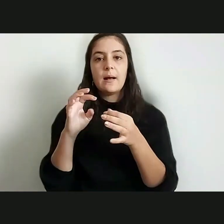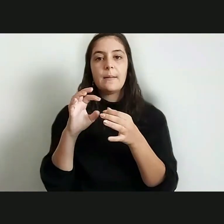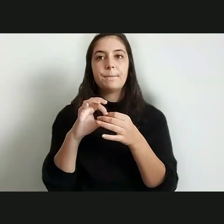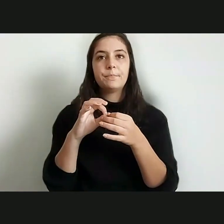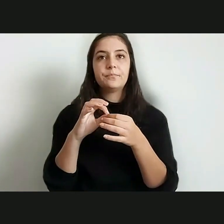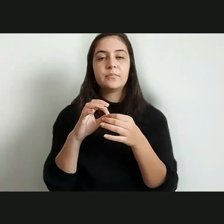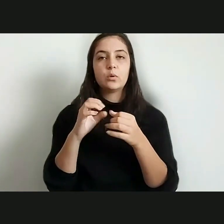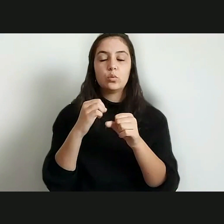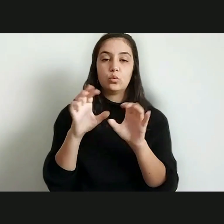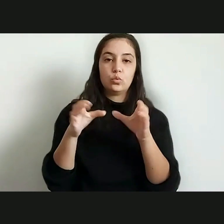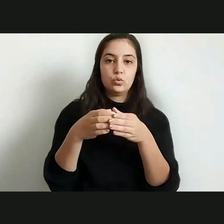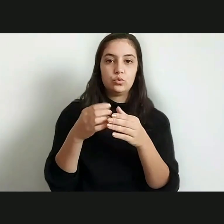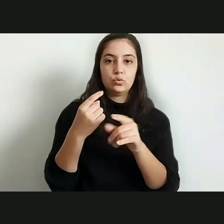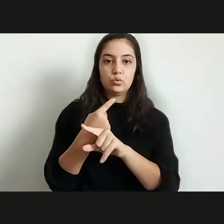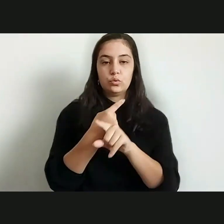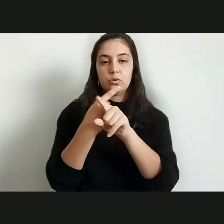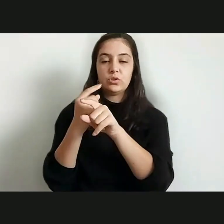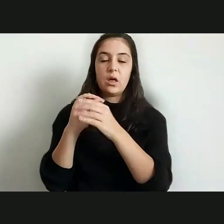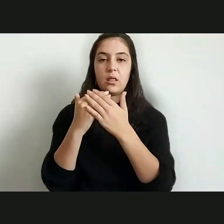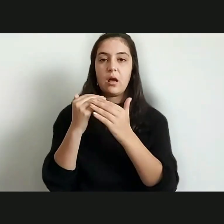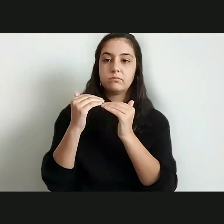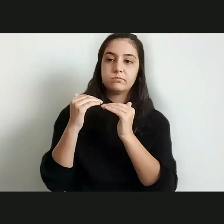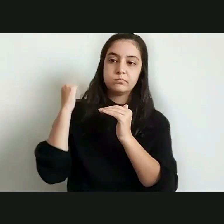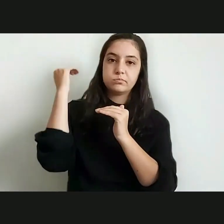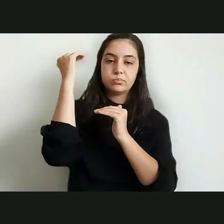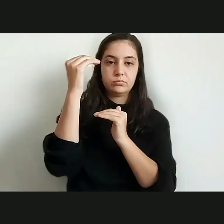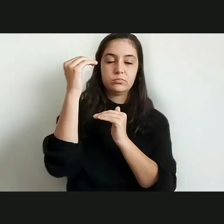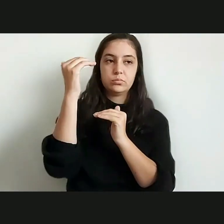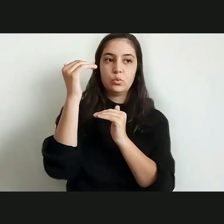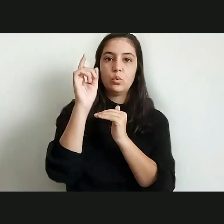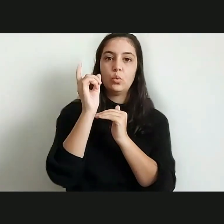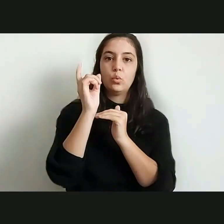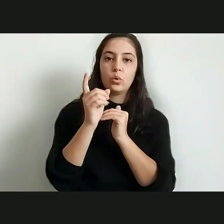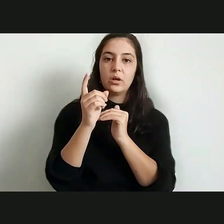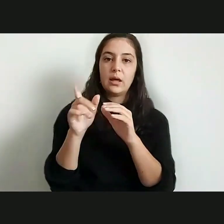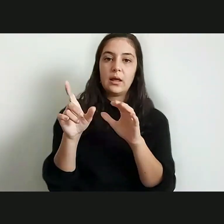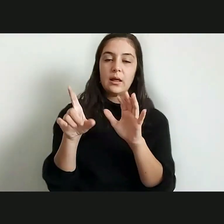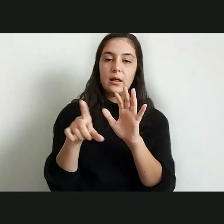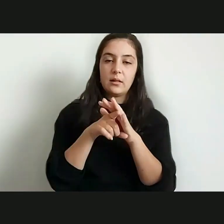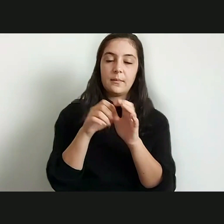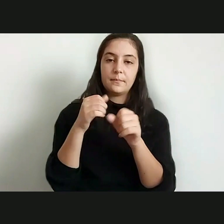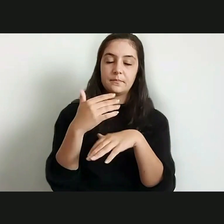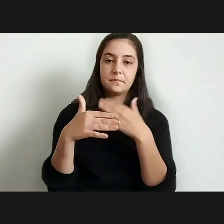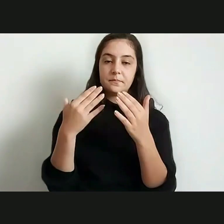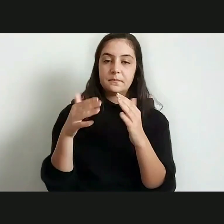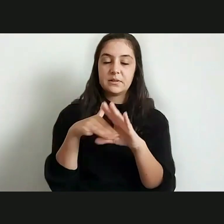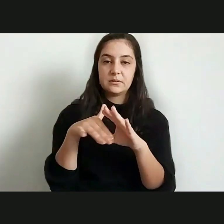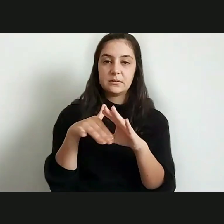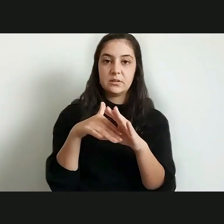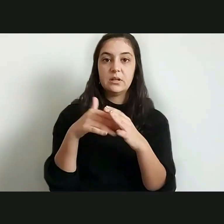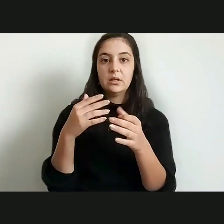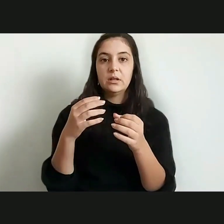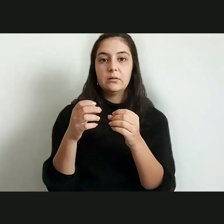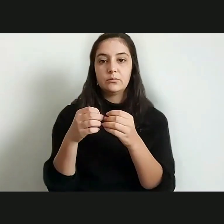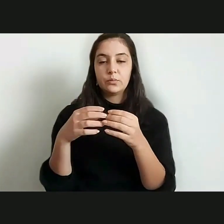de atores na administração que estão a ir mais além do que a lei impõe em matéria de participação, e têm vindo a nascer em